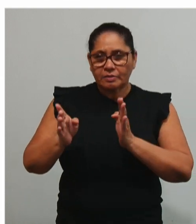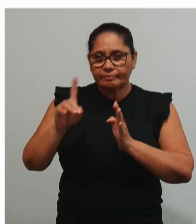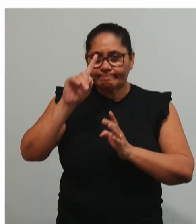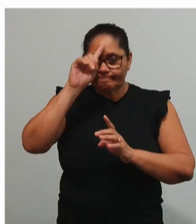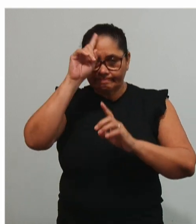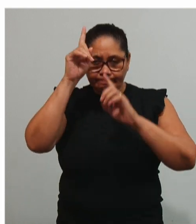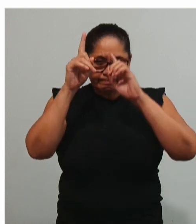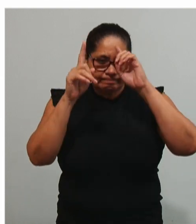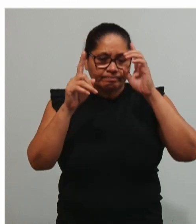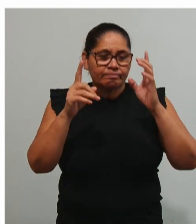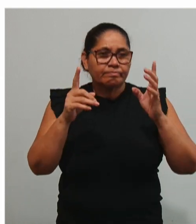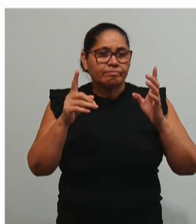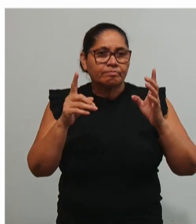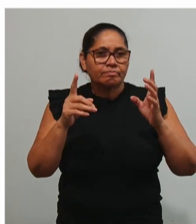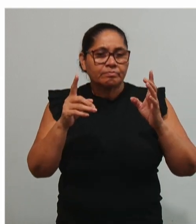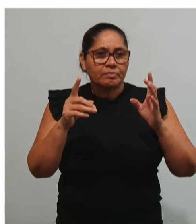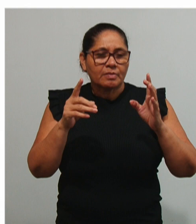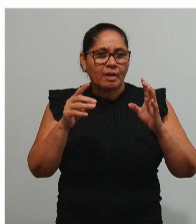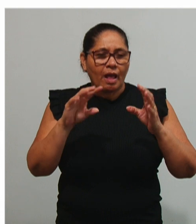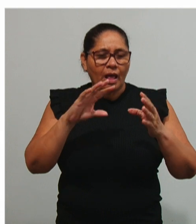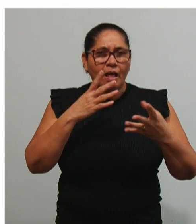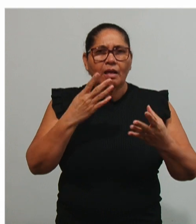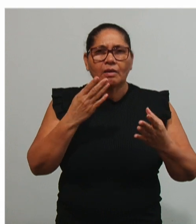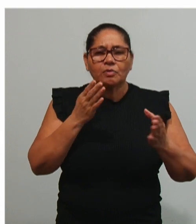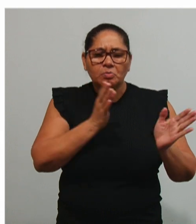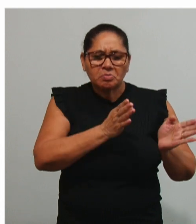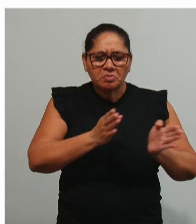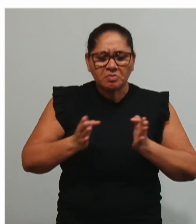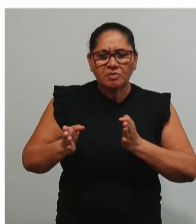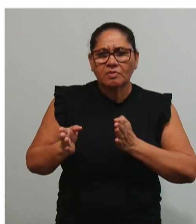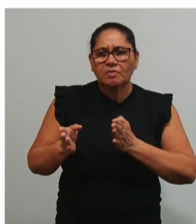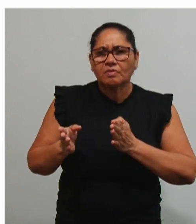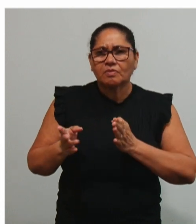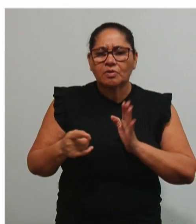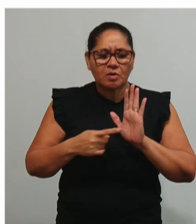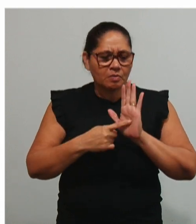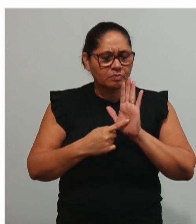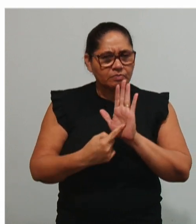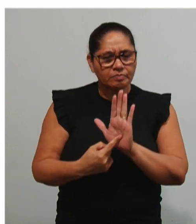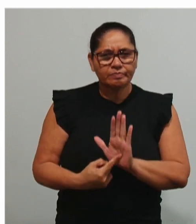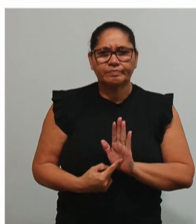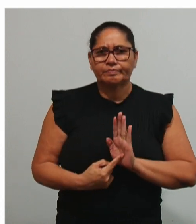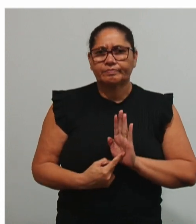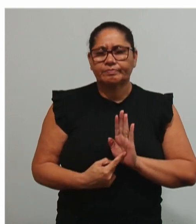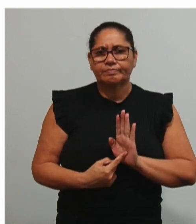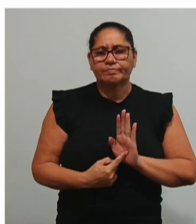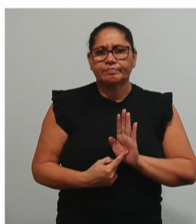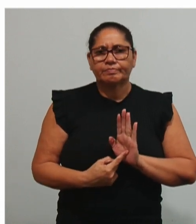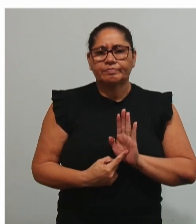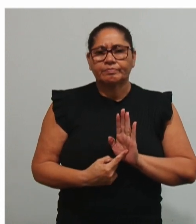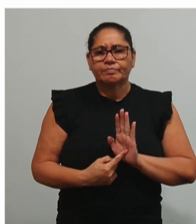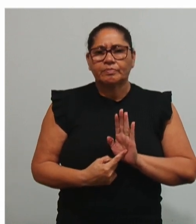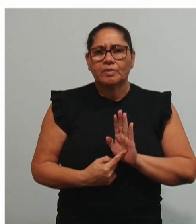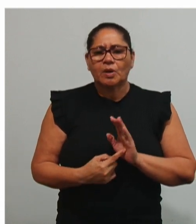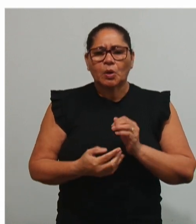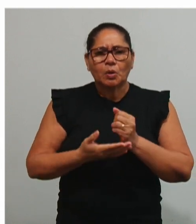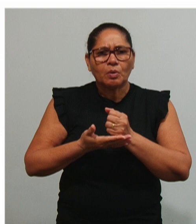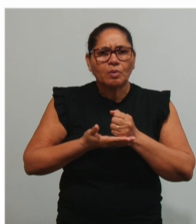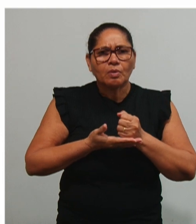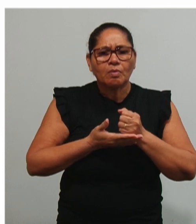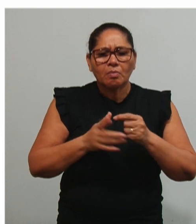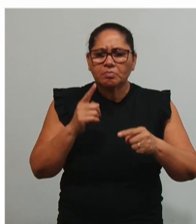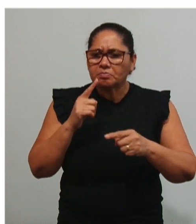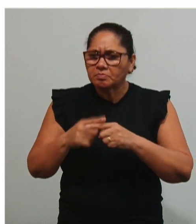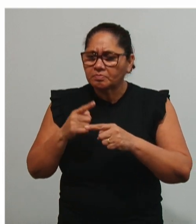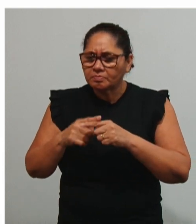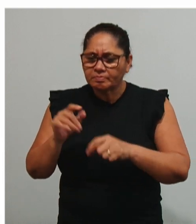é desmistificar o que é planejamento, trazer para a gente um aporte sobre por que